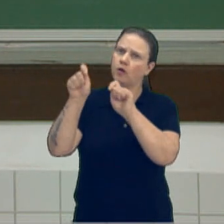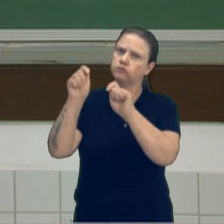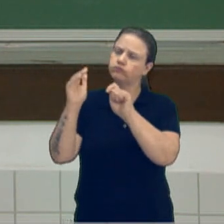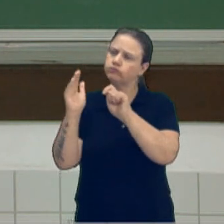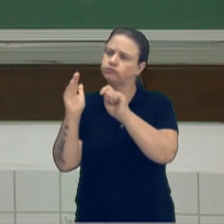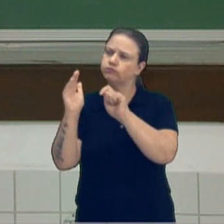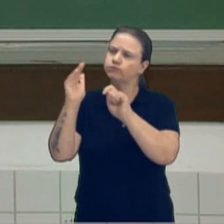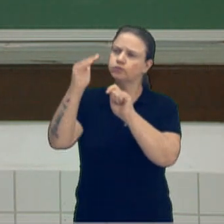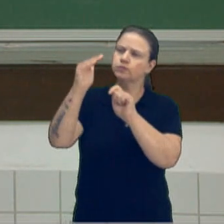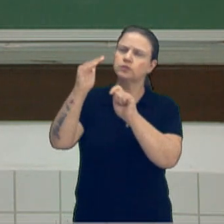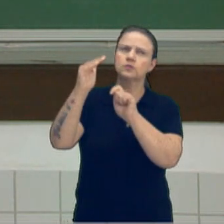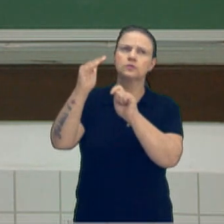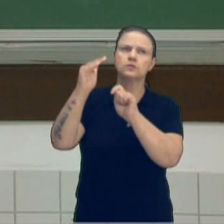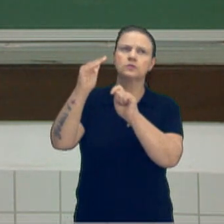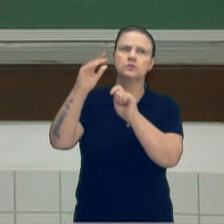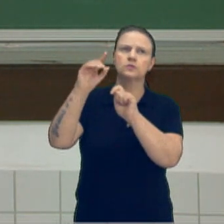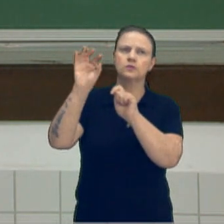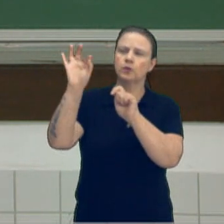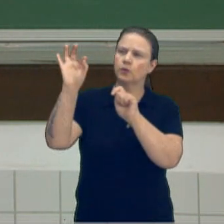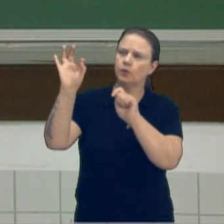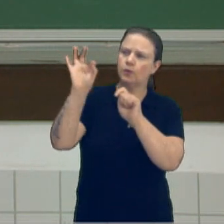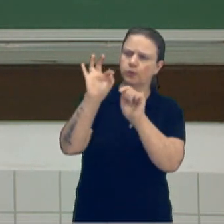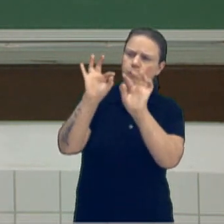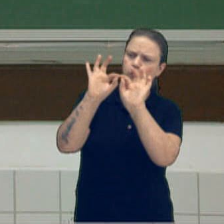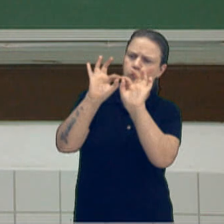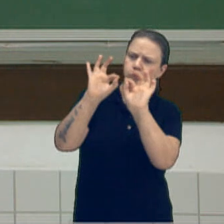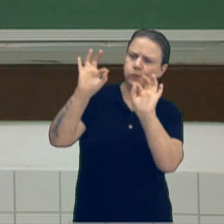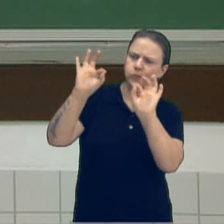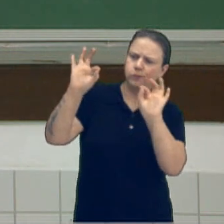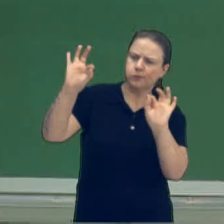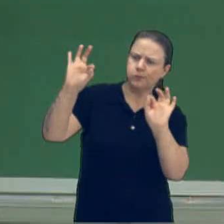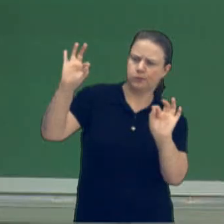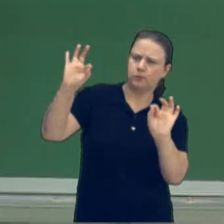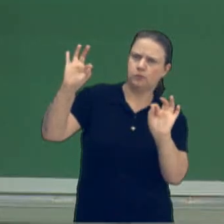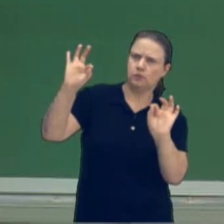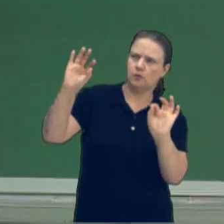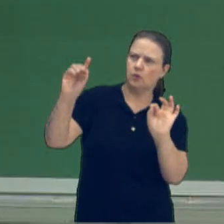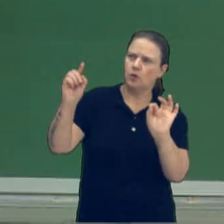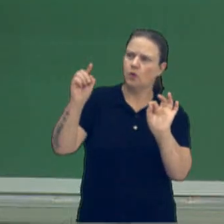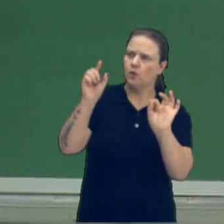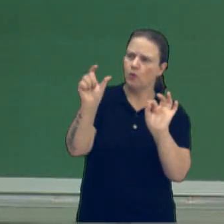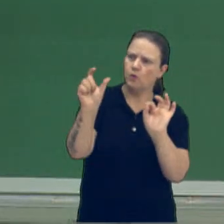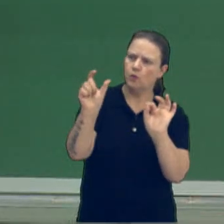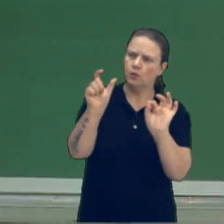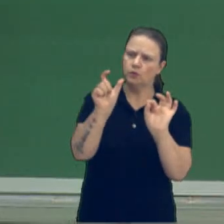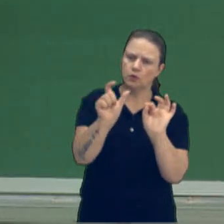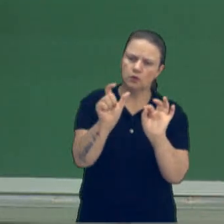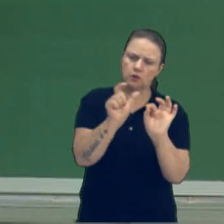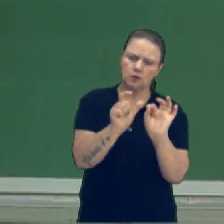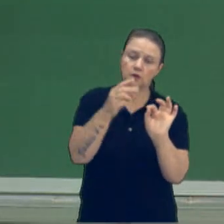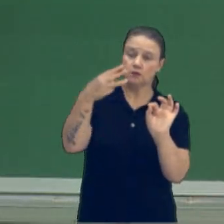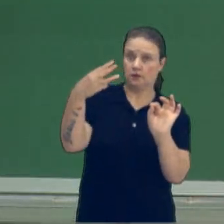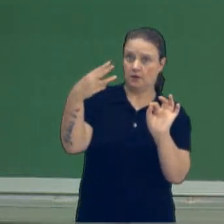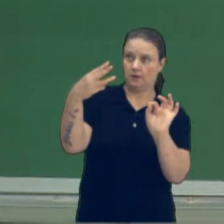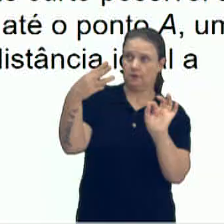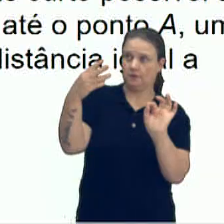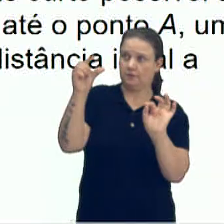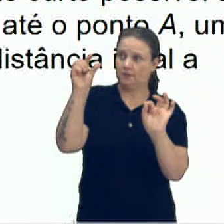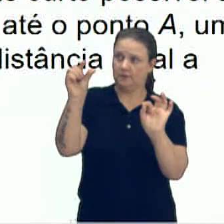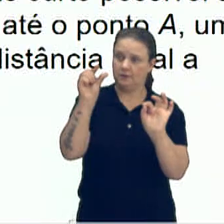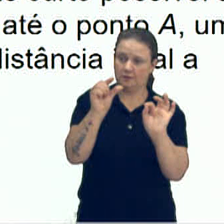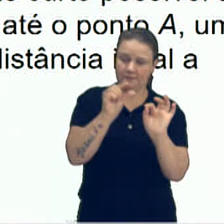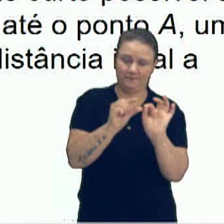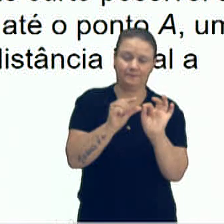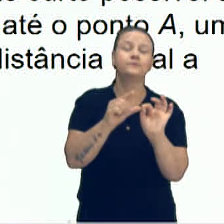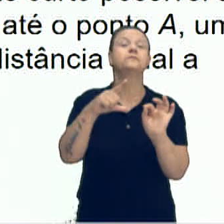aqui, um pedacinho reto aqui, um pedacinho reto aqui. Então, até agora eu já consegui andar 3 pedacinhos, perfeito? E daí